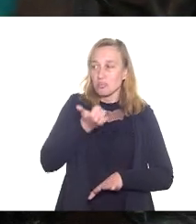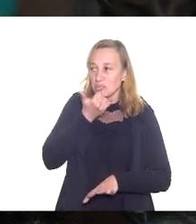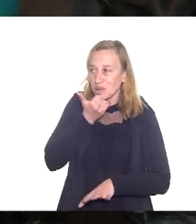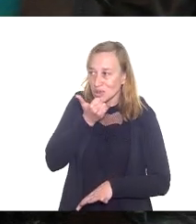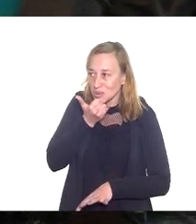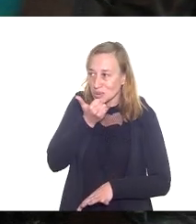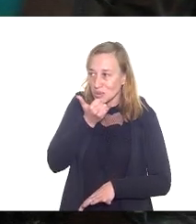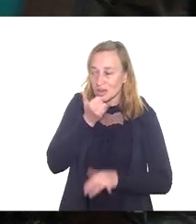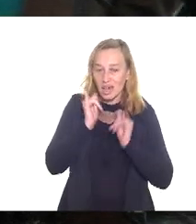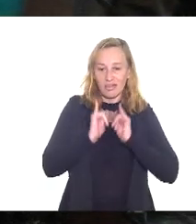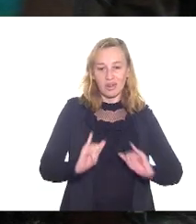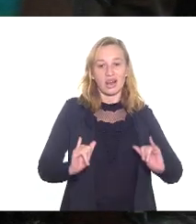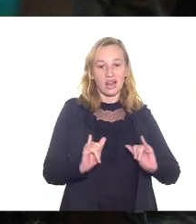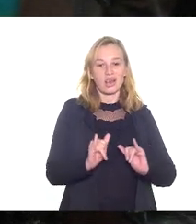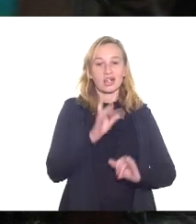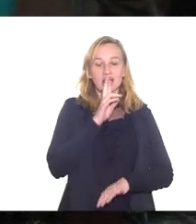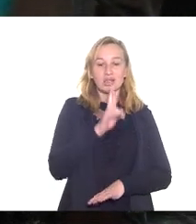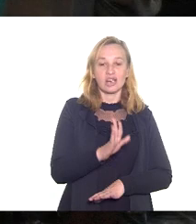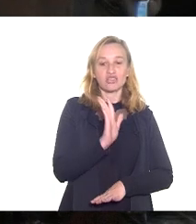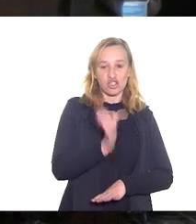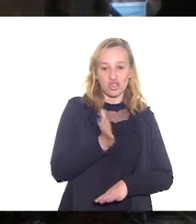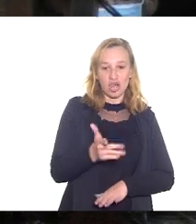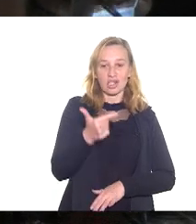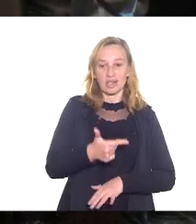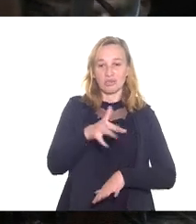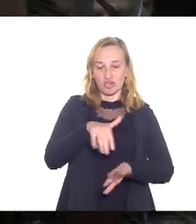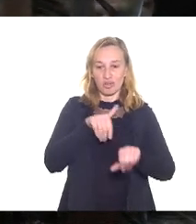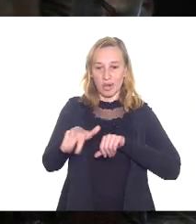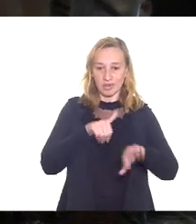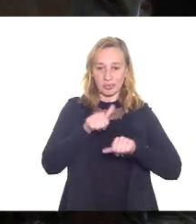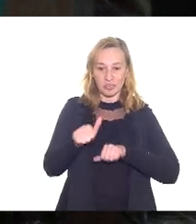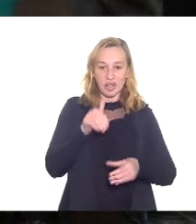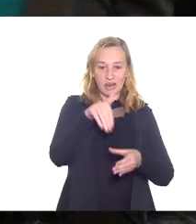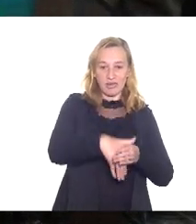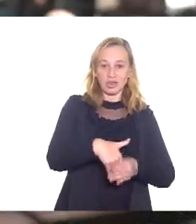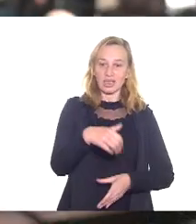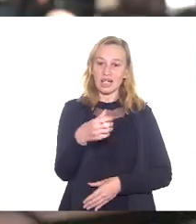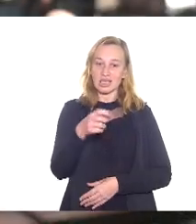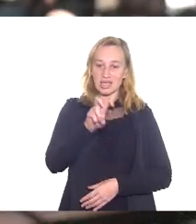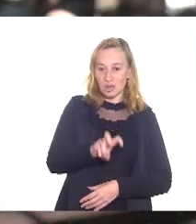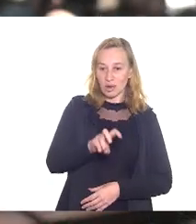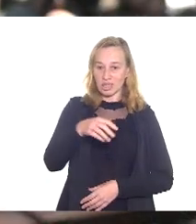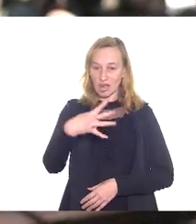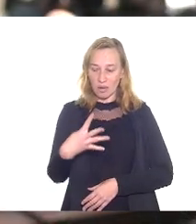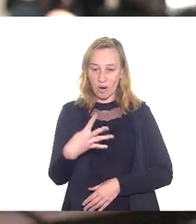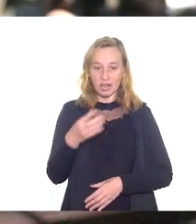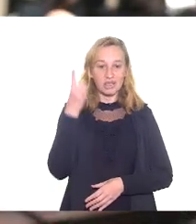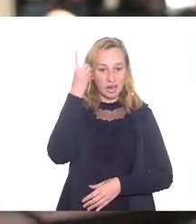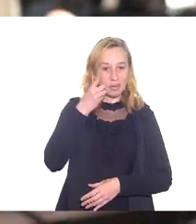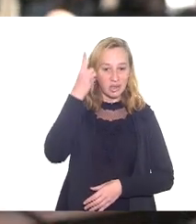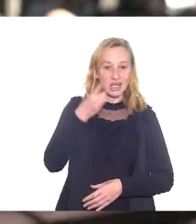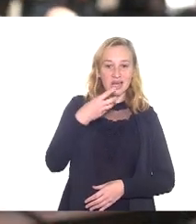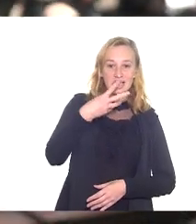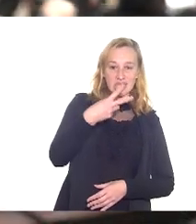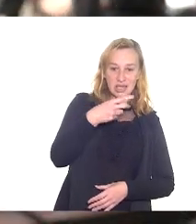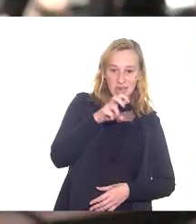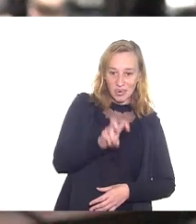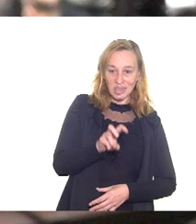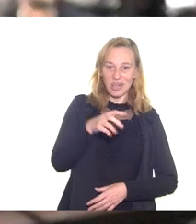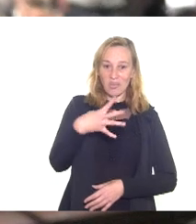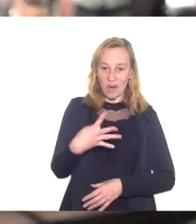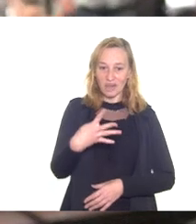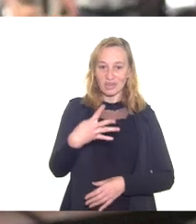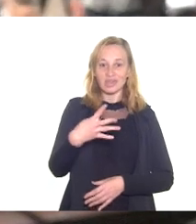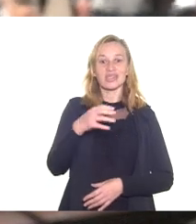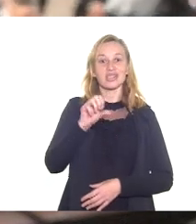irá proclamar o resultado que já procedeu à segunda chamada. Votaram 54 senhores parlamentares, 54 sims.